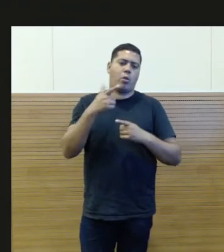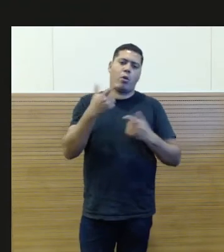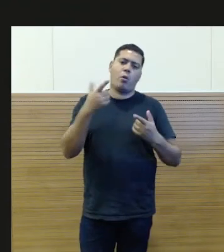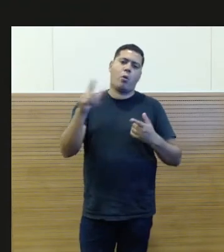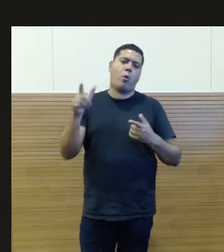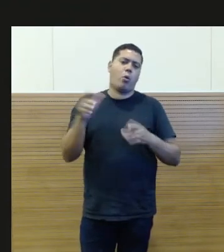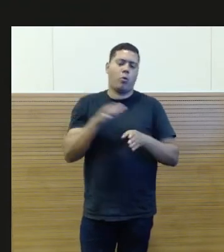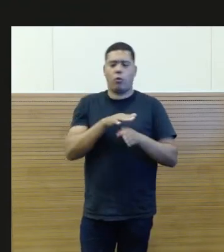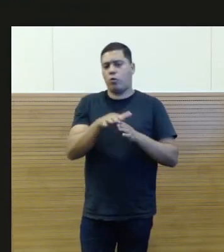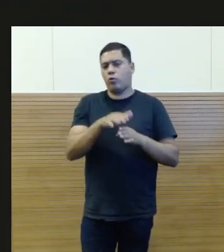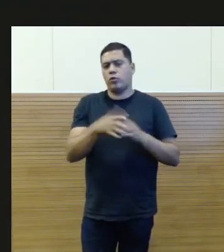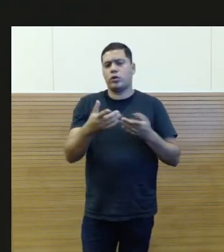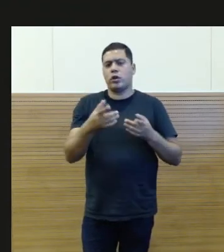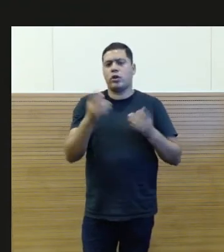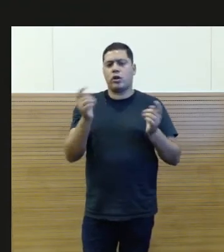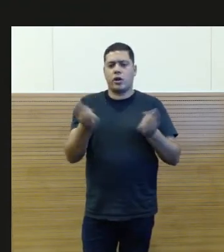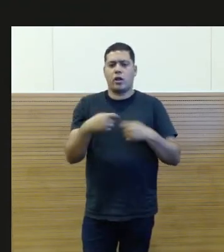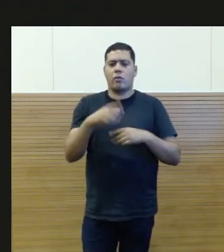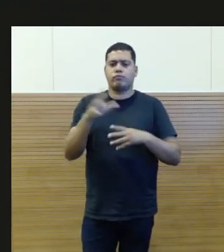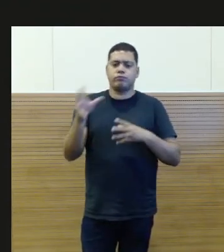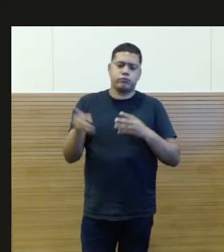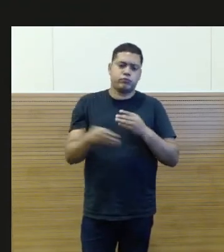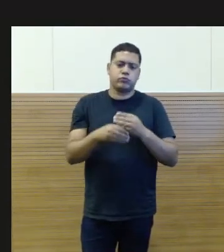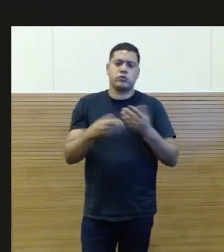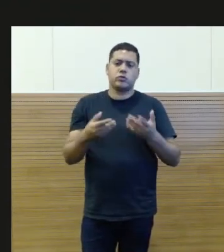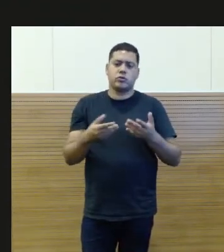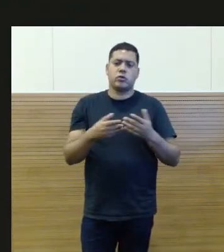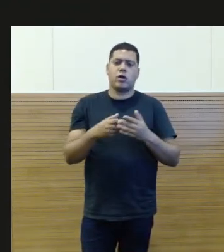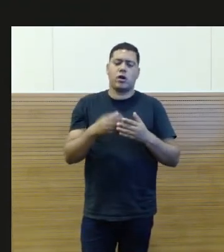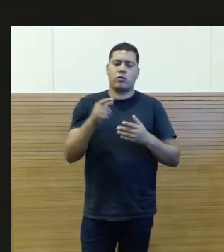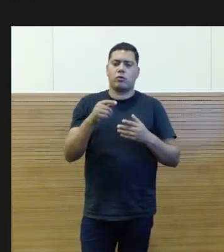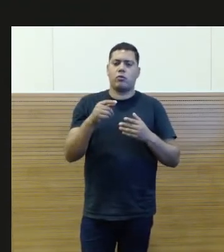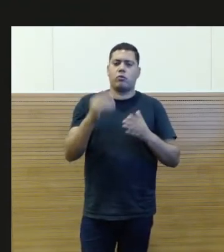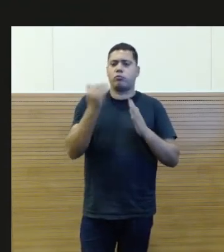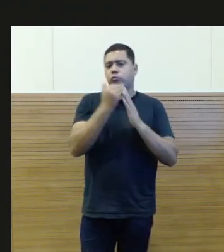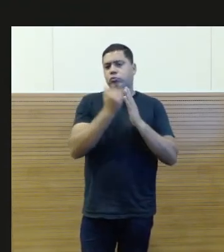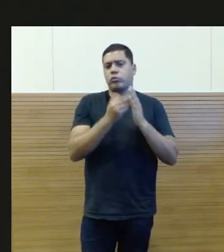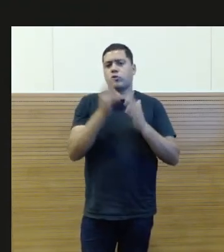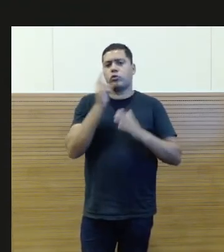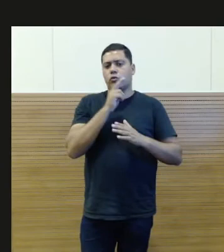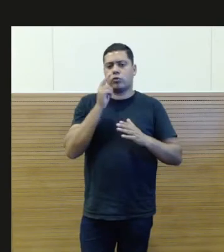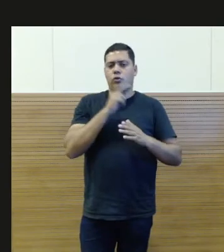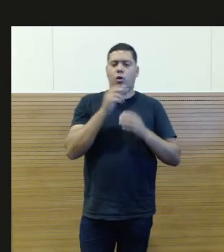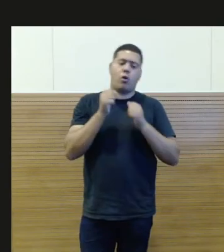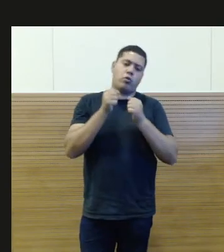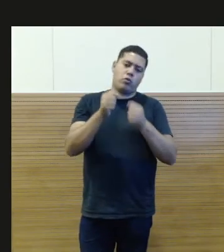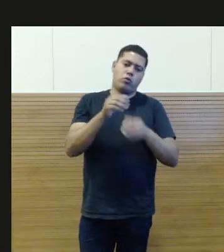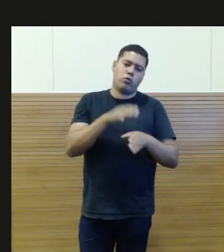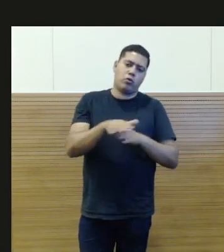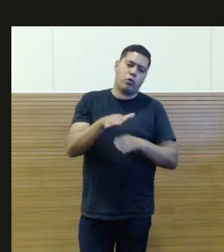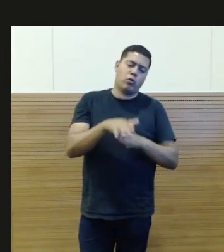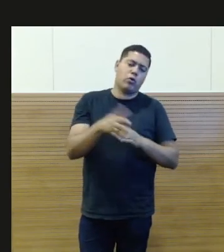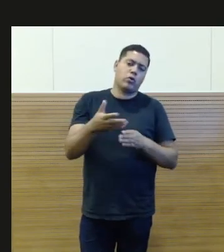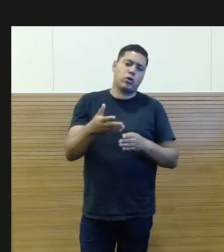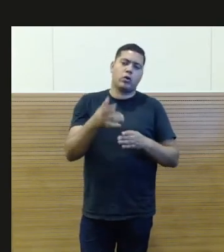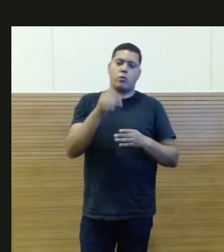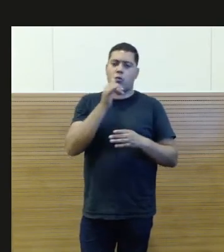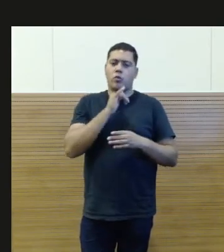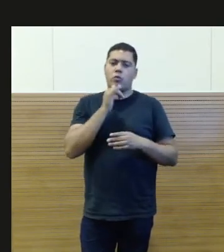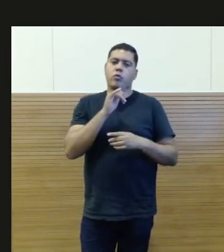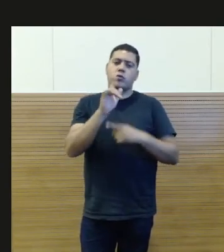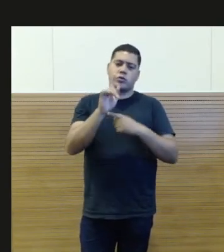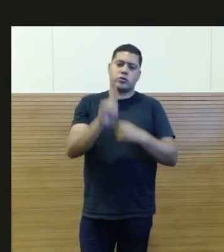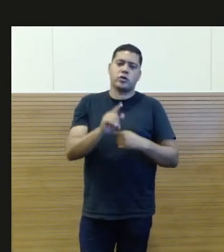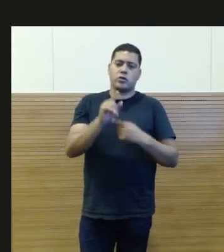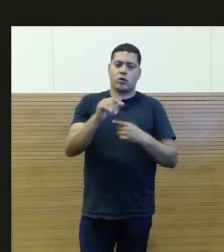que pudesse vincular o critério nutricional com as recomendações de ingesta da Organização